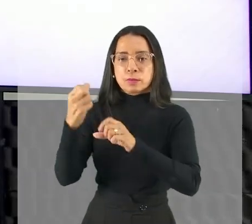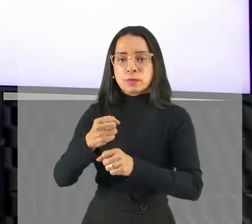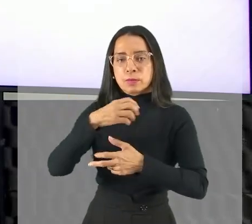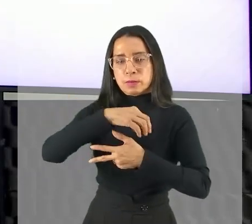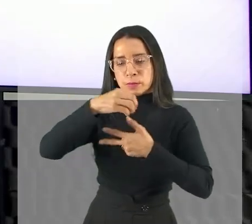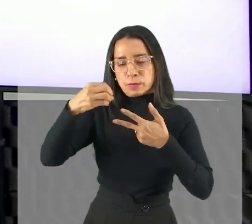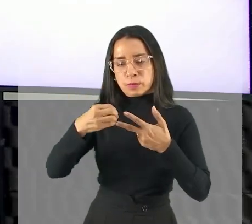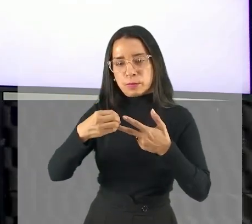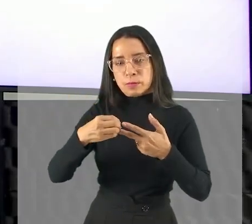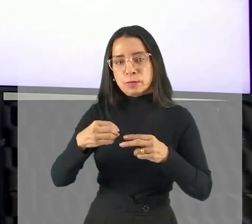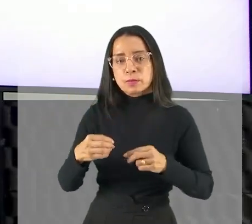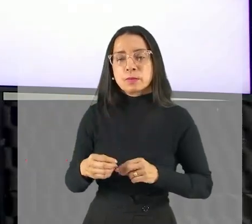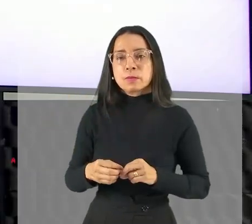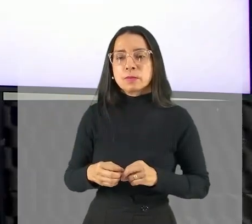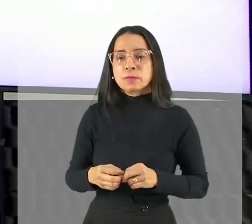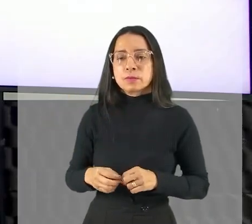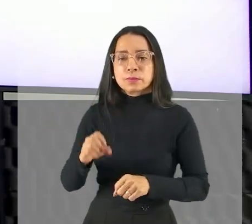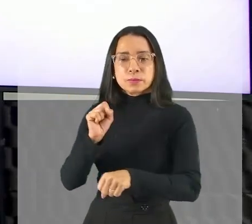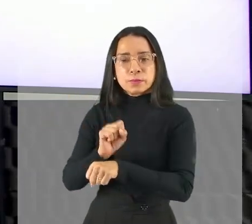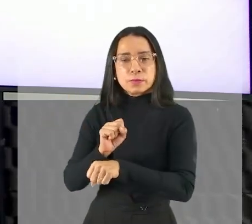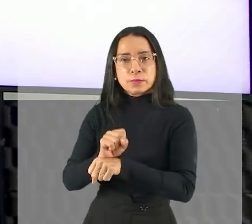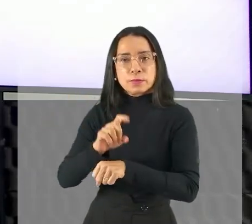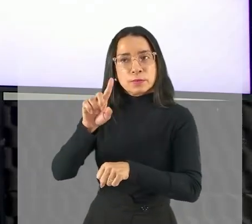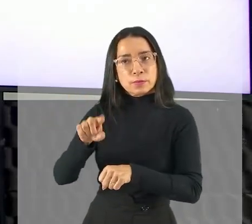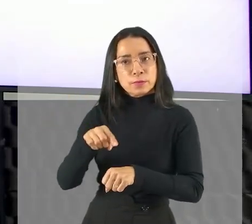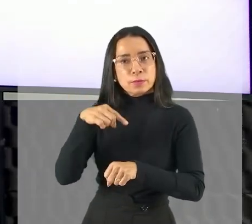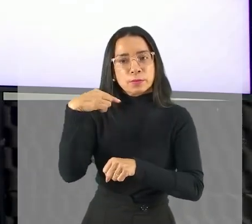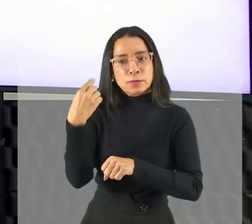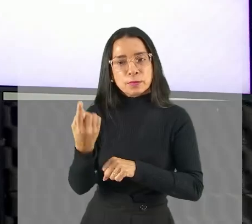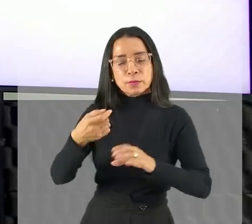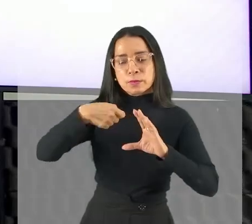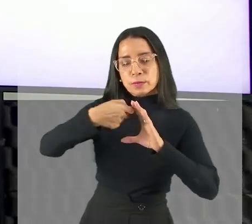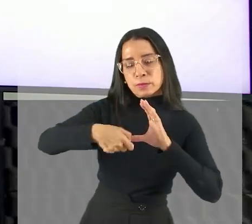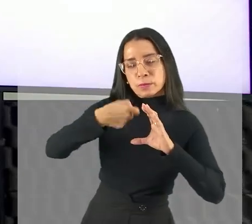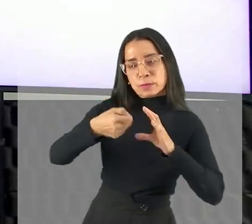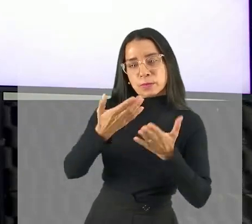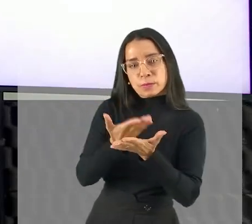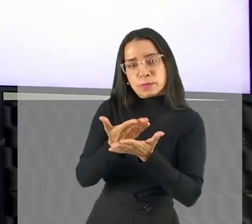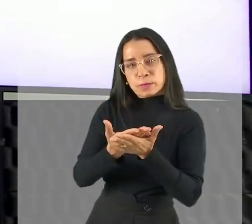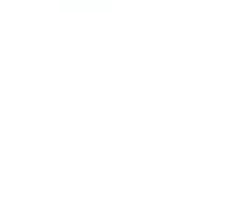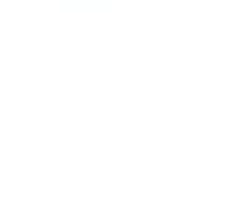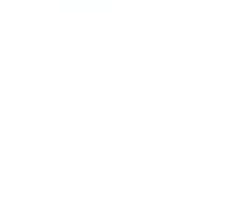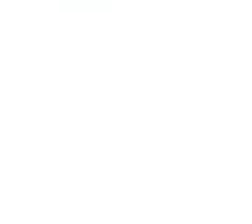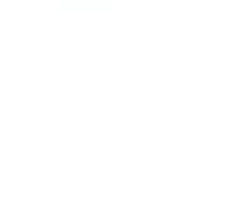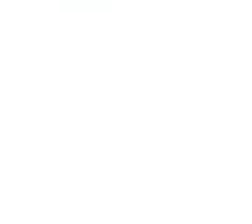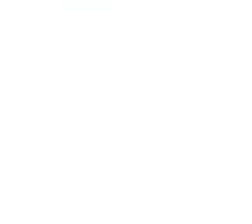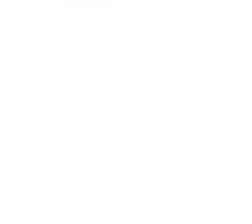aguardar vocês nas próximas revisões, e a gente se encontra.